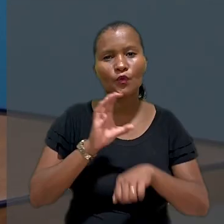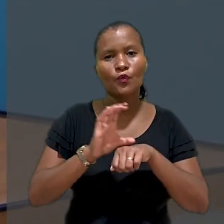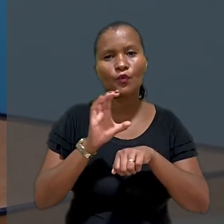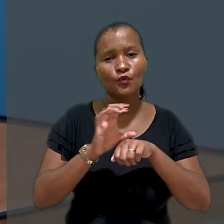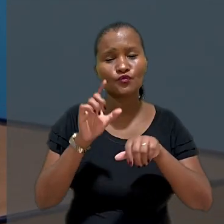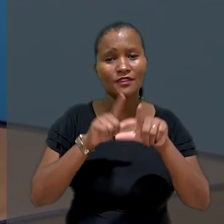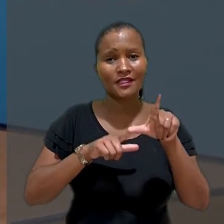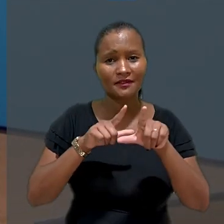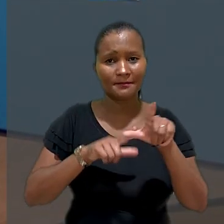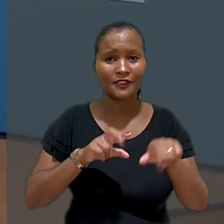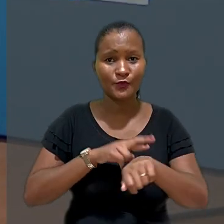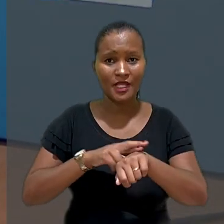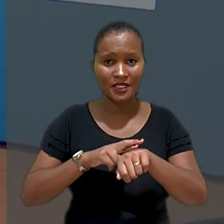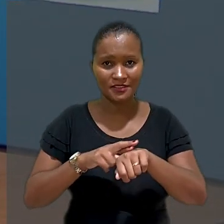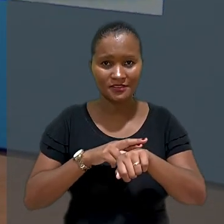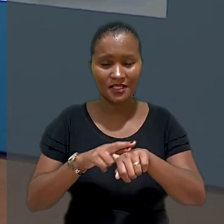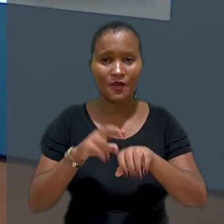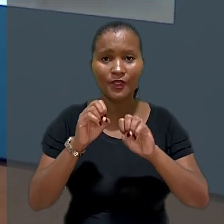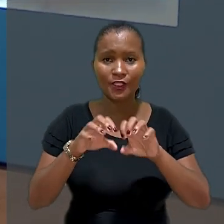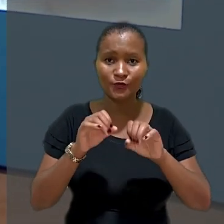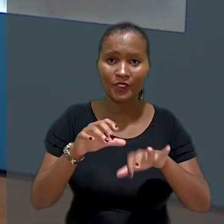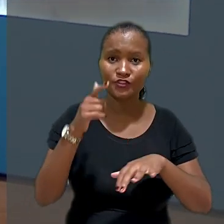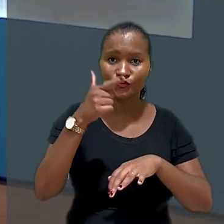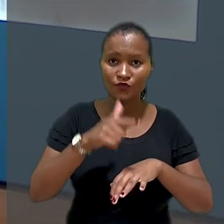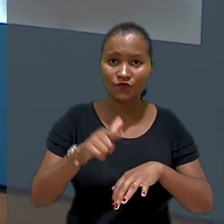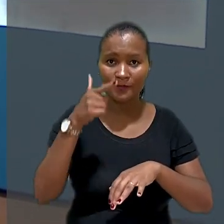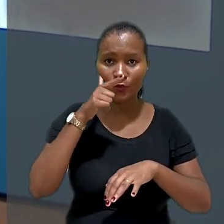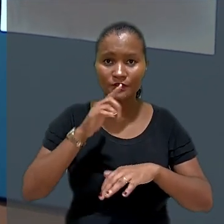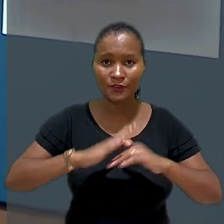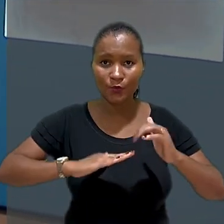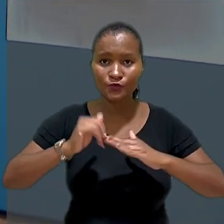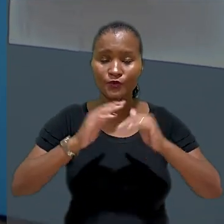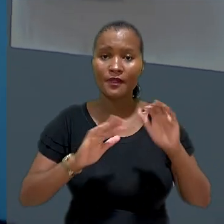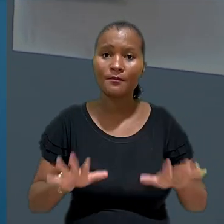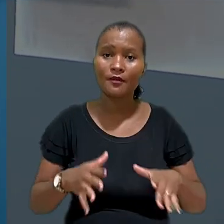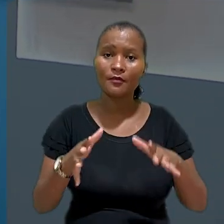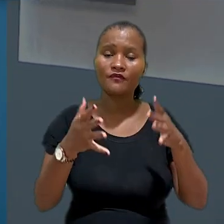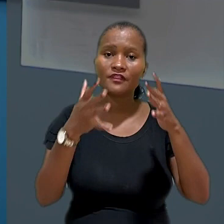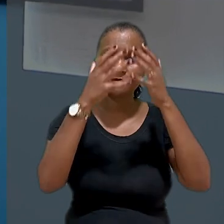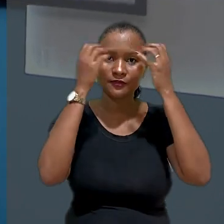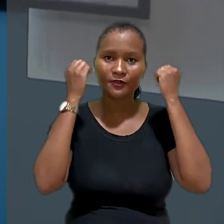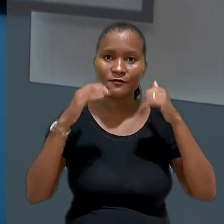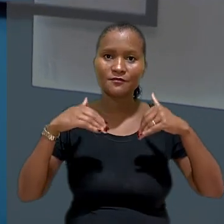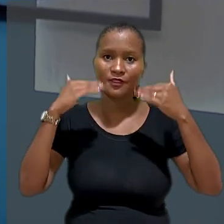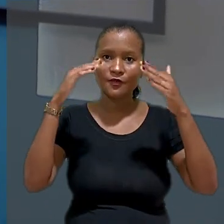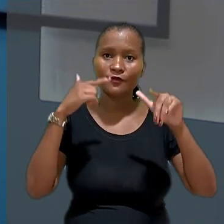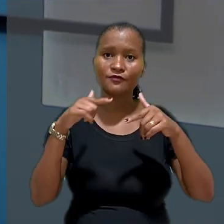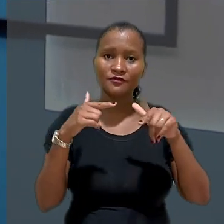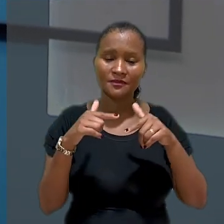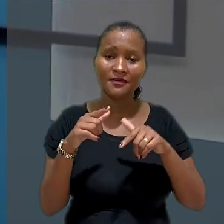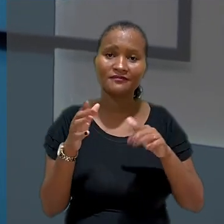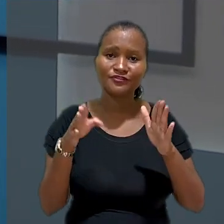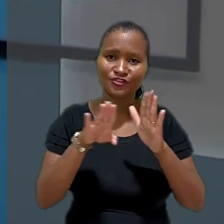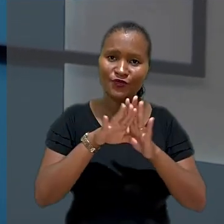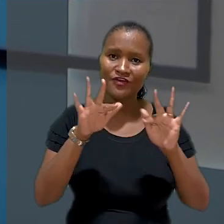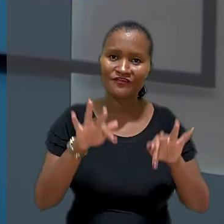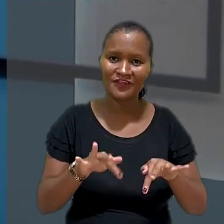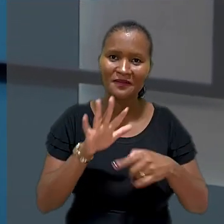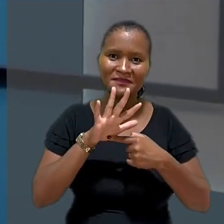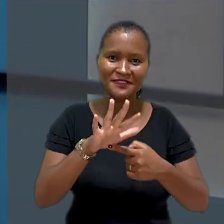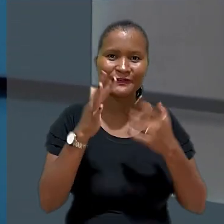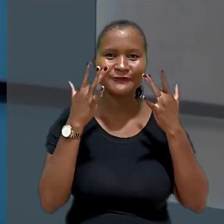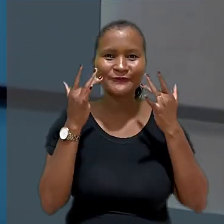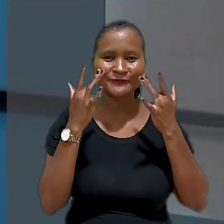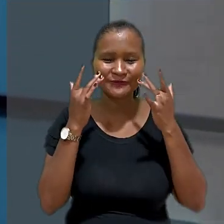o curso letramento racial reeducar para construir promovido pelo Tribunal Superior do Trabalho chegou ao fim com a apresentação da peça